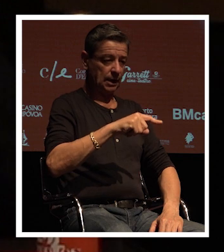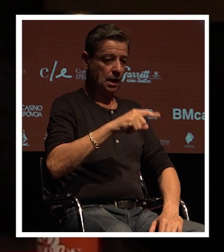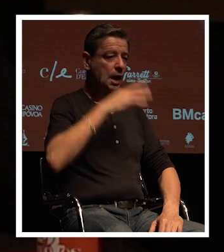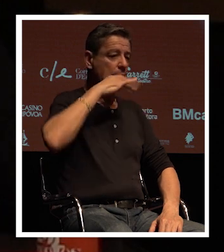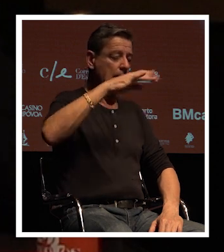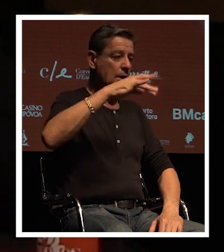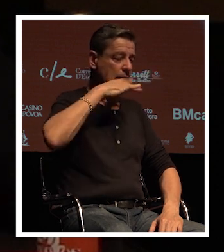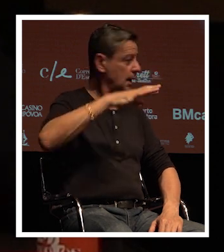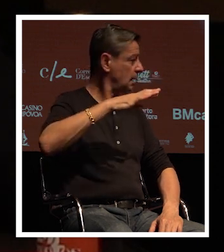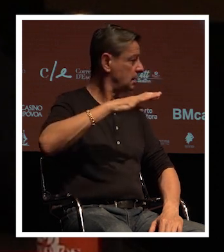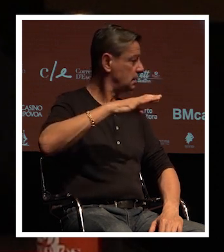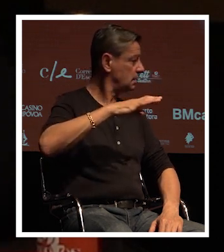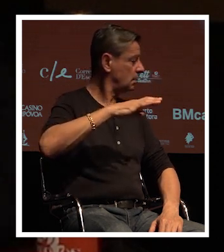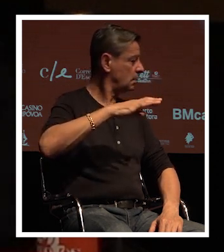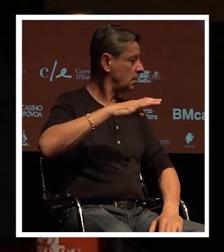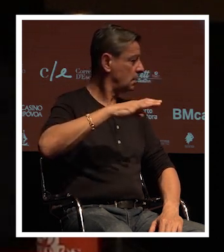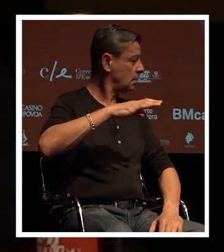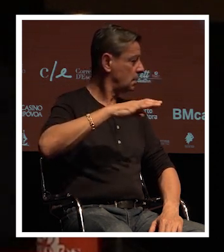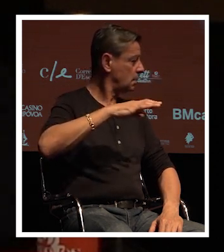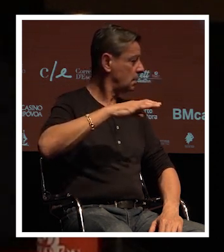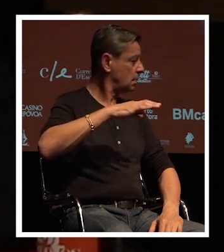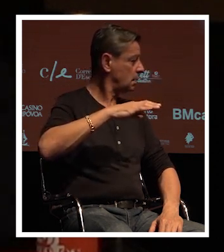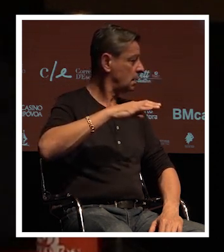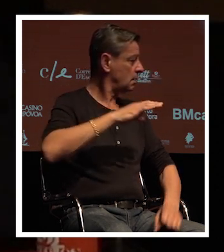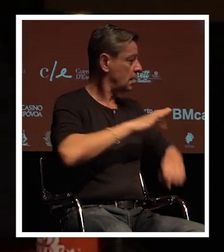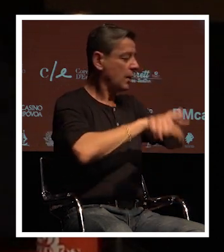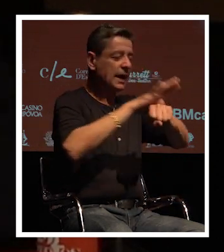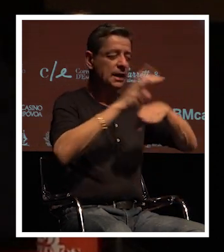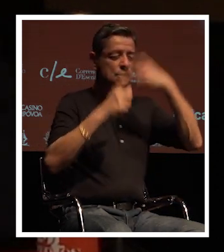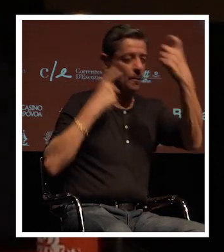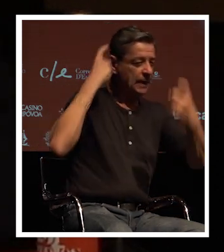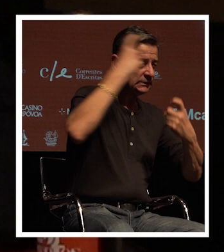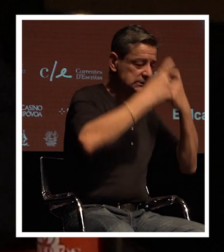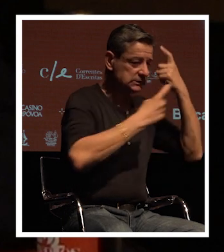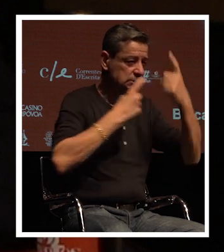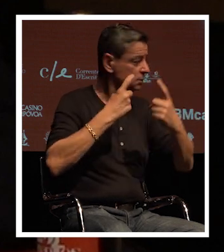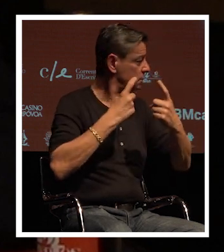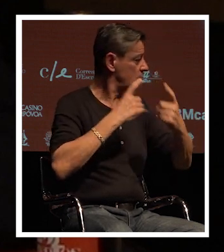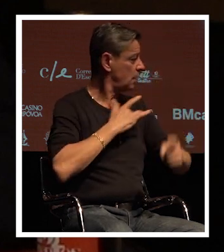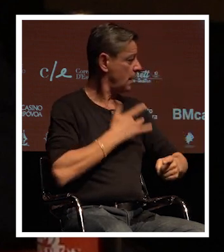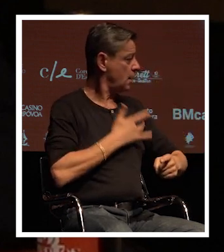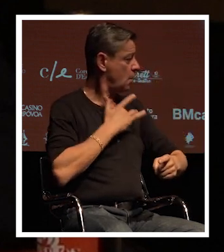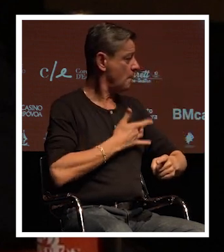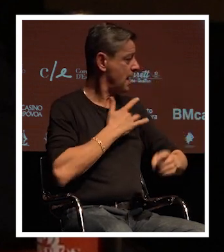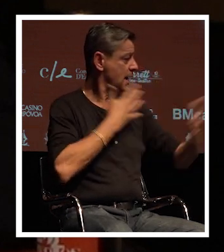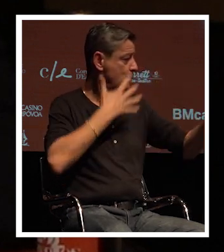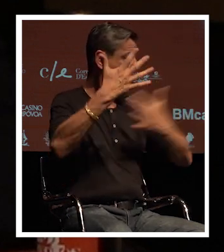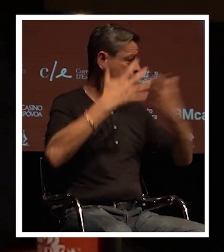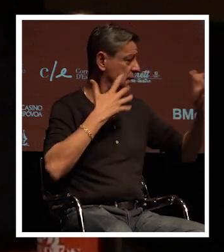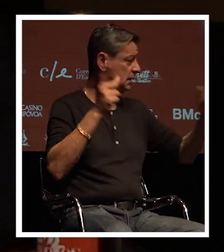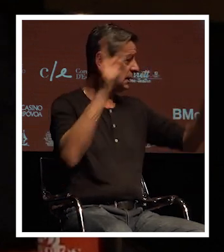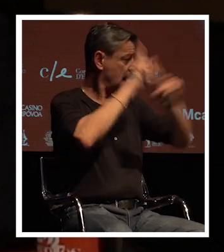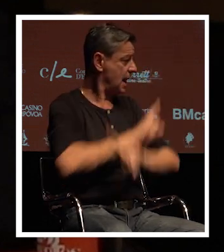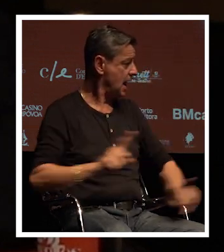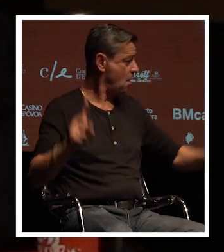canta não há Machado recorde a Raí ao pensamento não há morte para o vento não